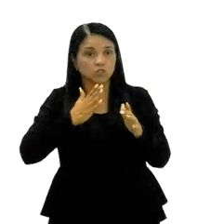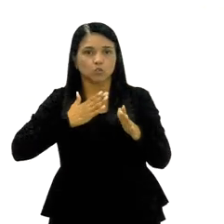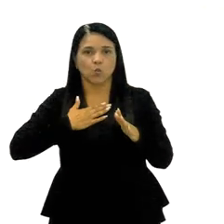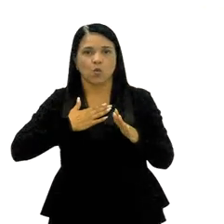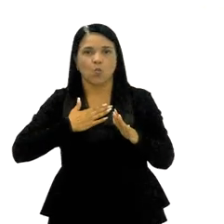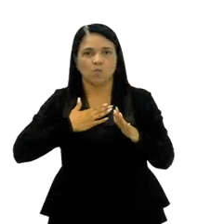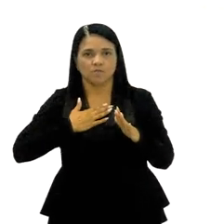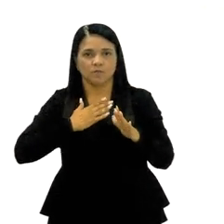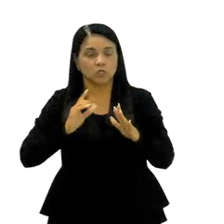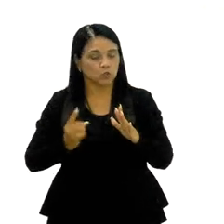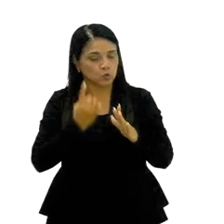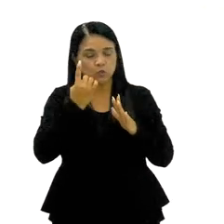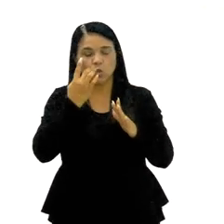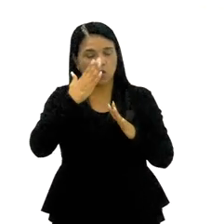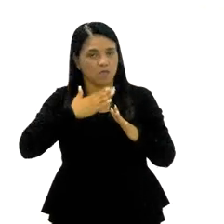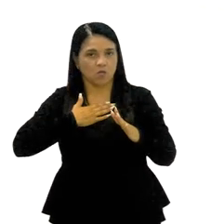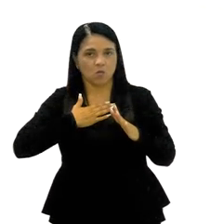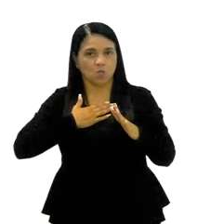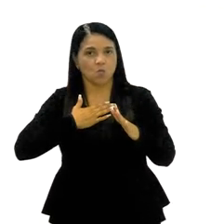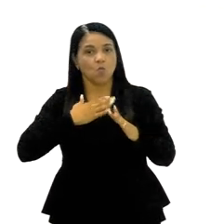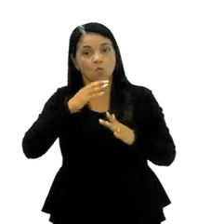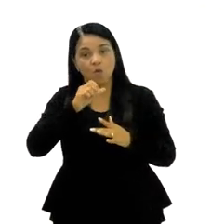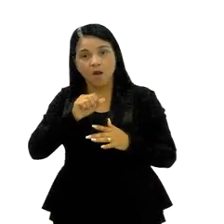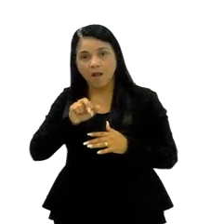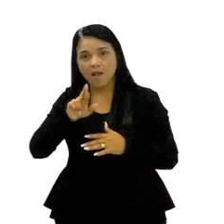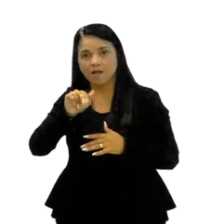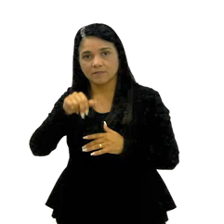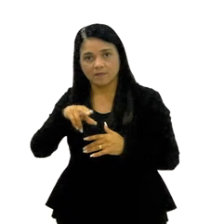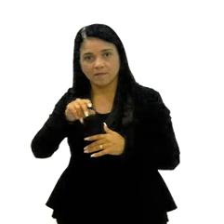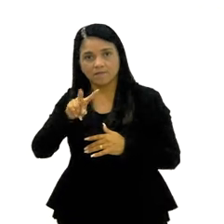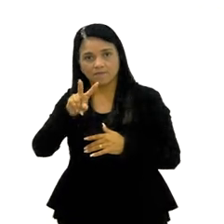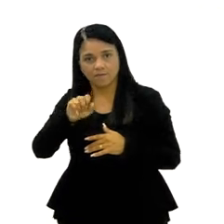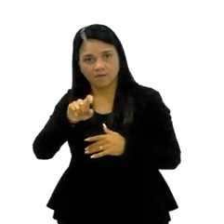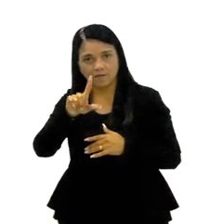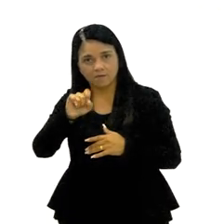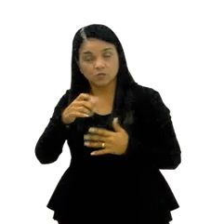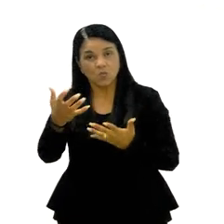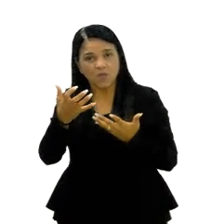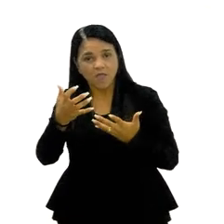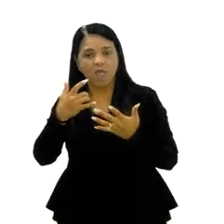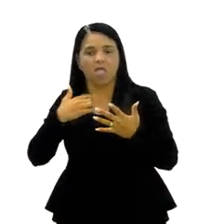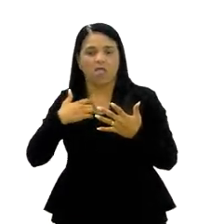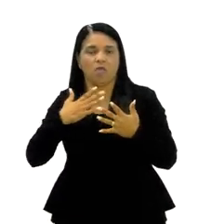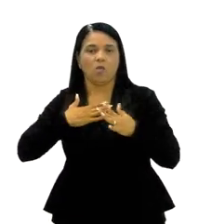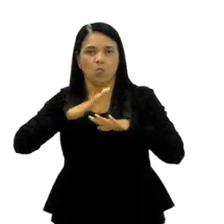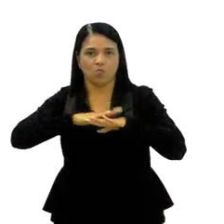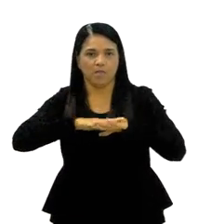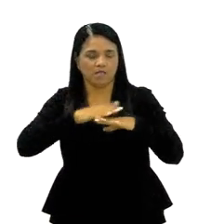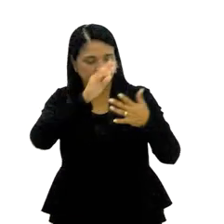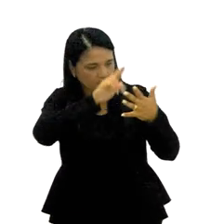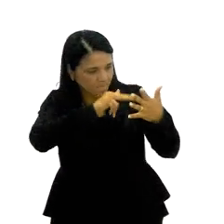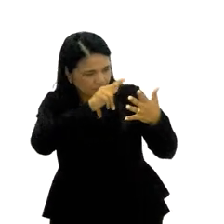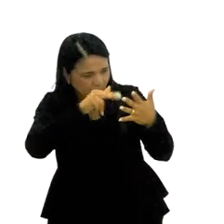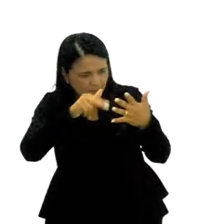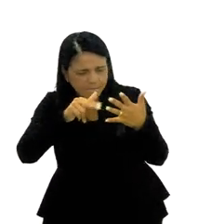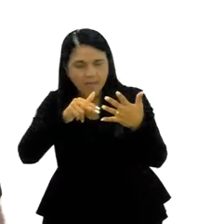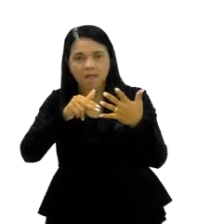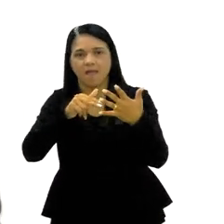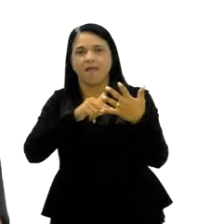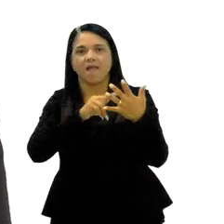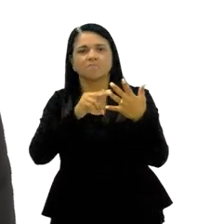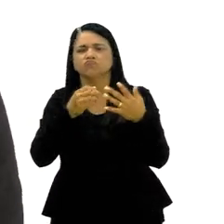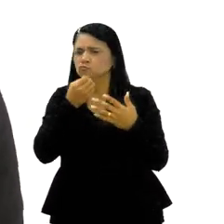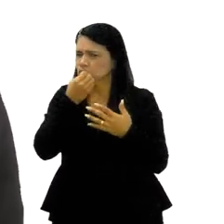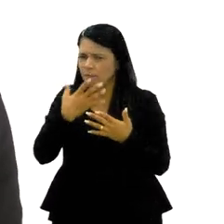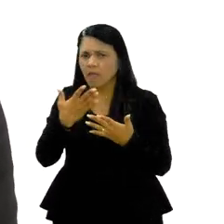sou eu. Não tem jeito, existem situações que o carnavalesco quer ver a minha mão. Por mais que eu tenha um profissional na minha equipe que vai fazer parecido com o que eu faça,